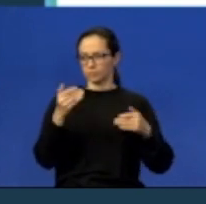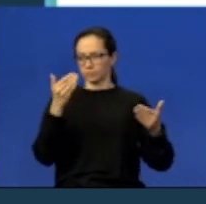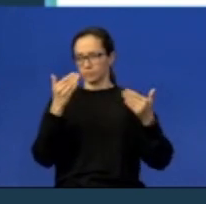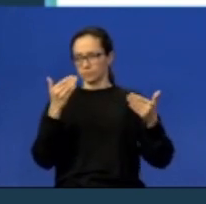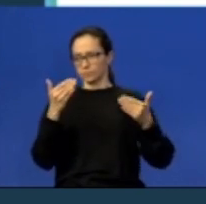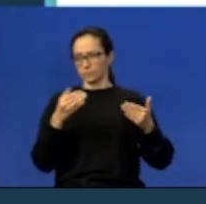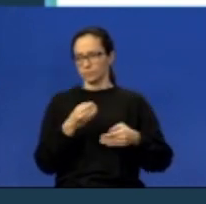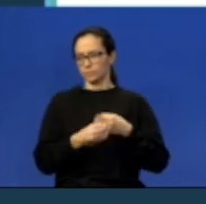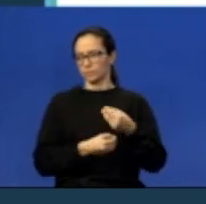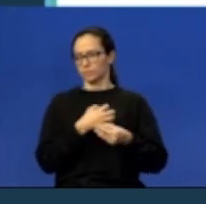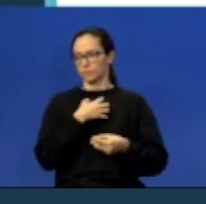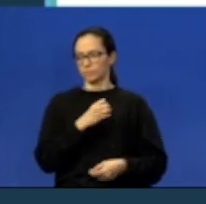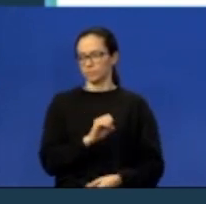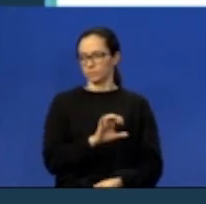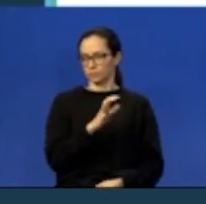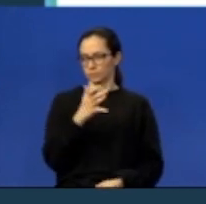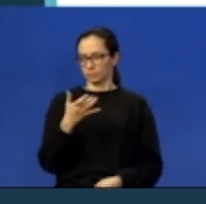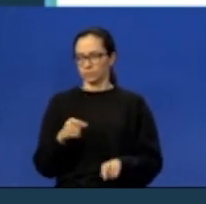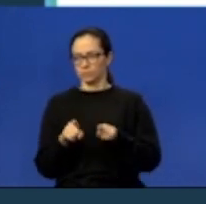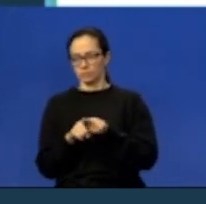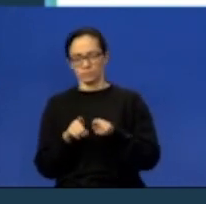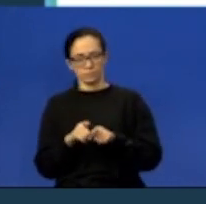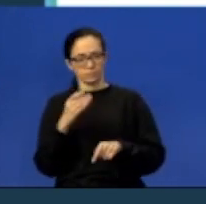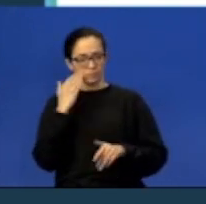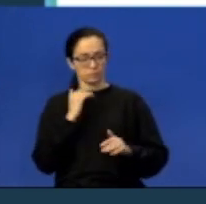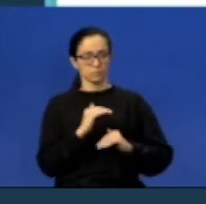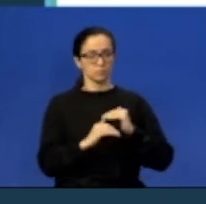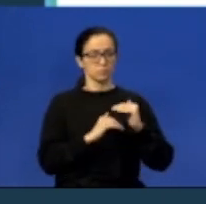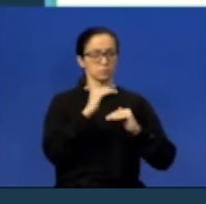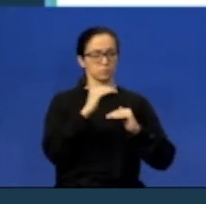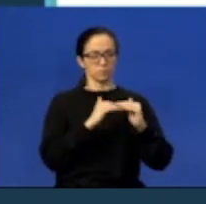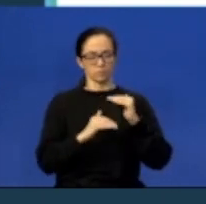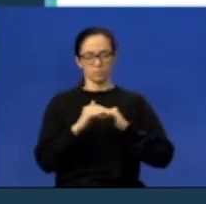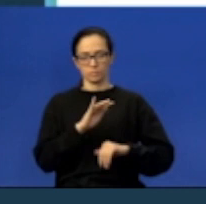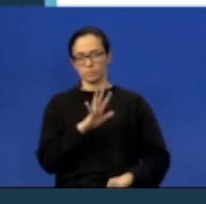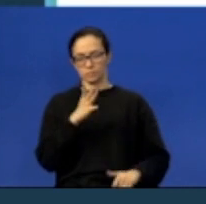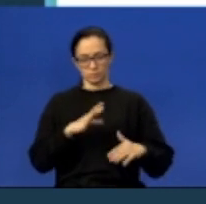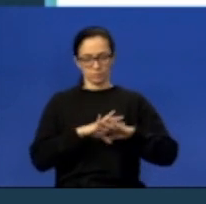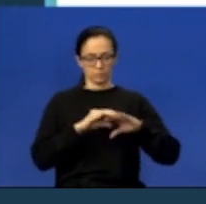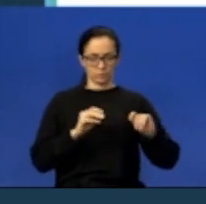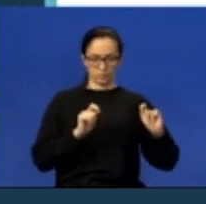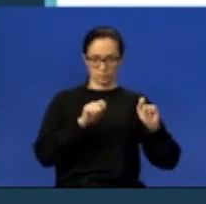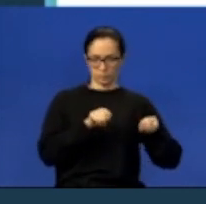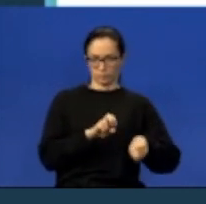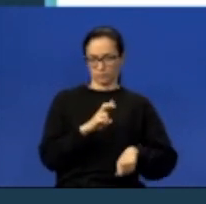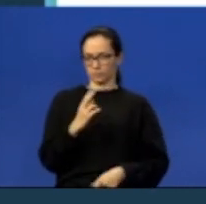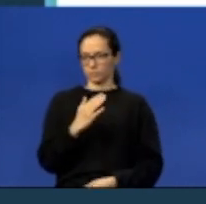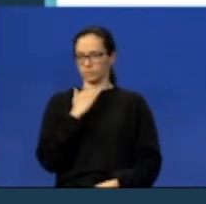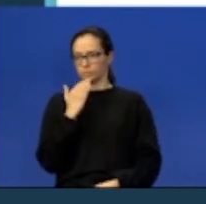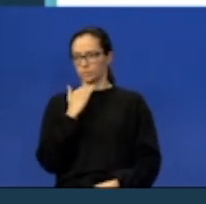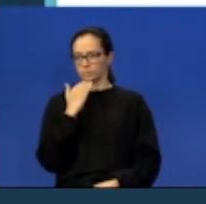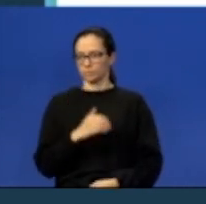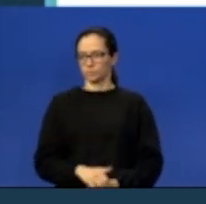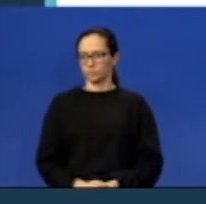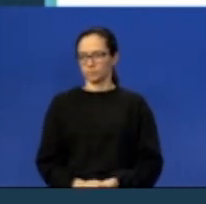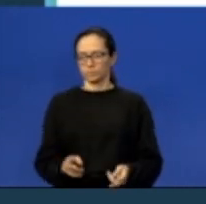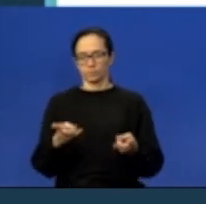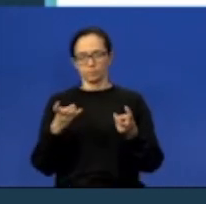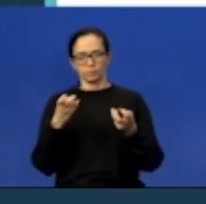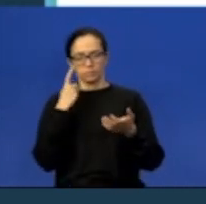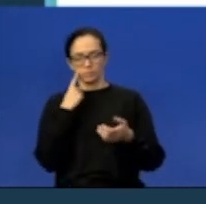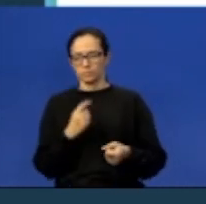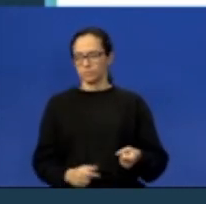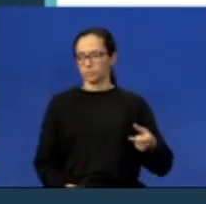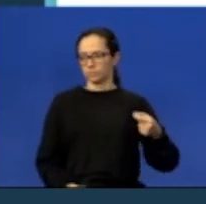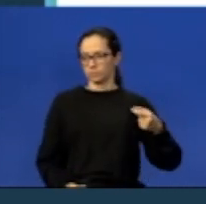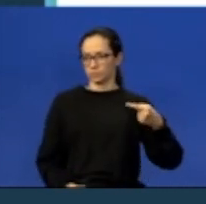e pós-tratamento clínico, bem como para o acompanhamento da evolução de um indivíduo em processo de recuperação física. Sobre esses exames, analise as afirmações.